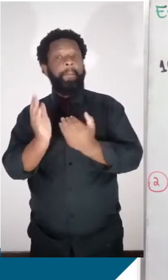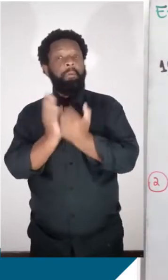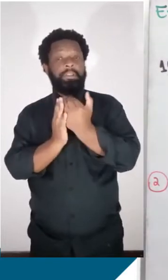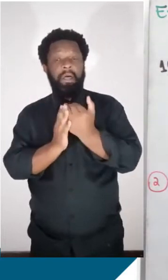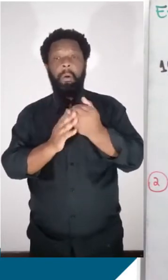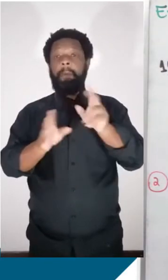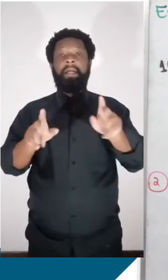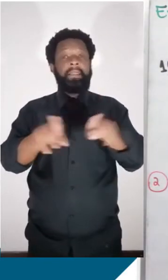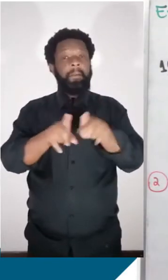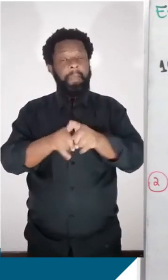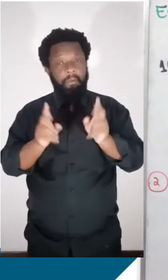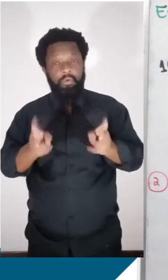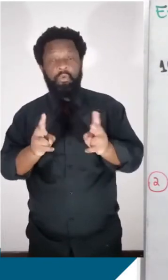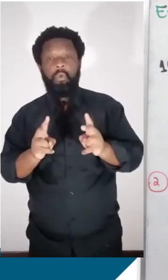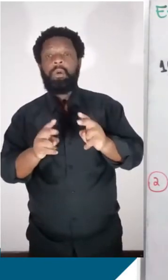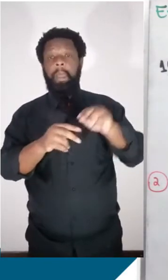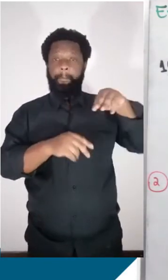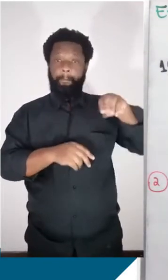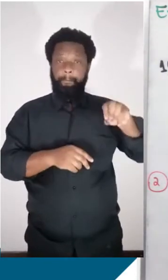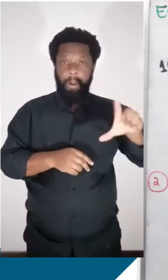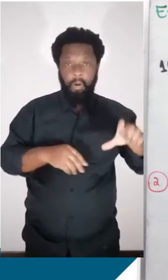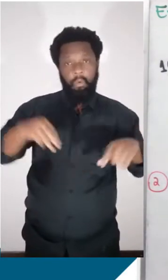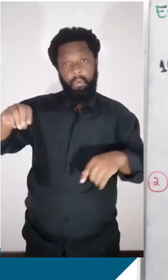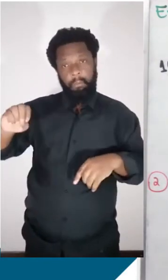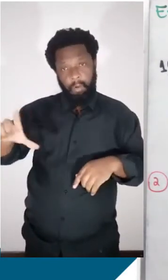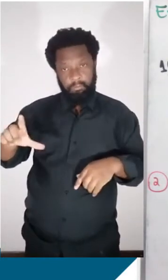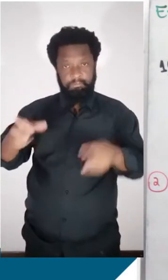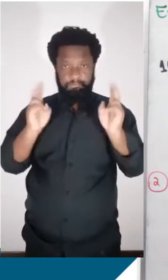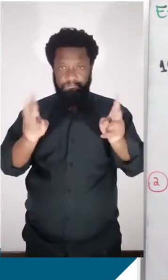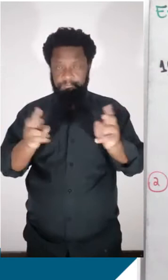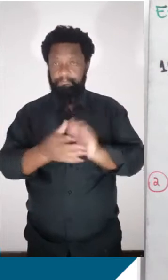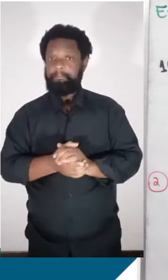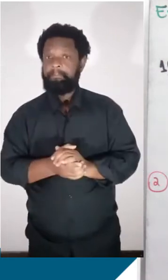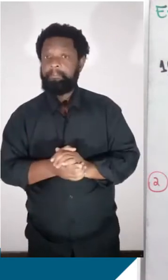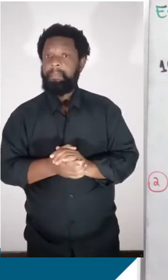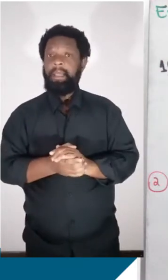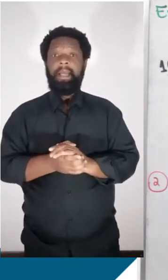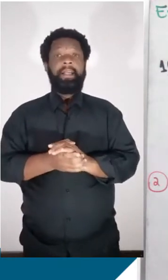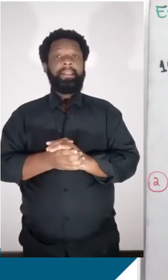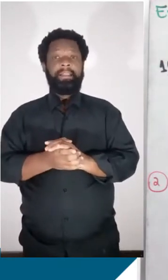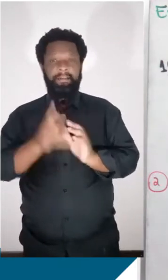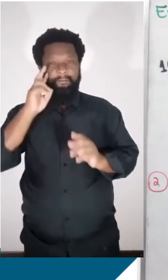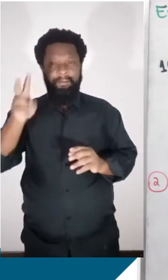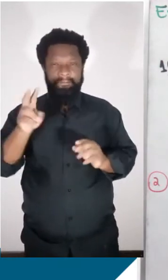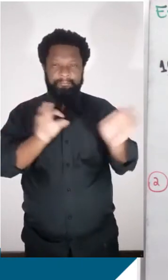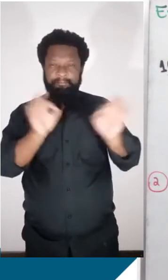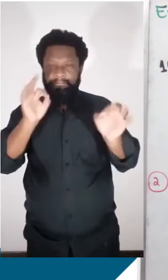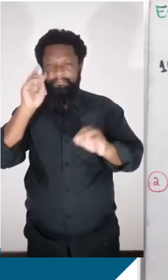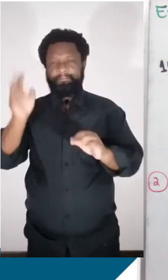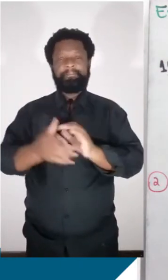proporção. Mas eu mantenho a proporção em mol. Tá aí, mantive. Deixa eu ajeitar essa linhazinha